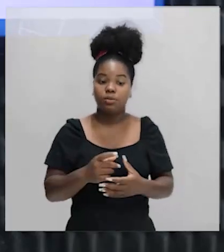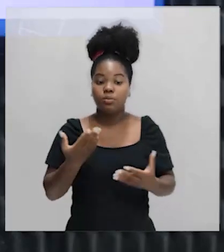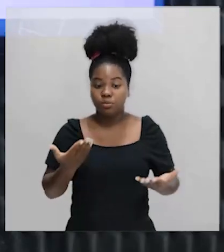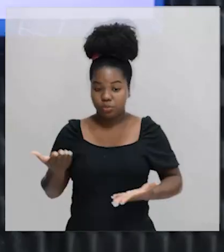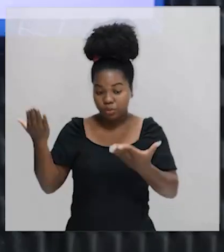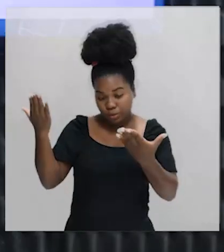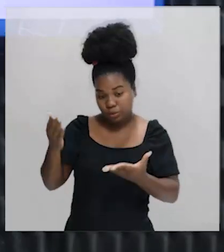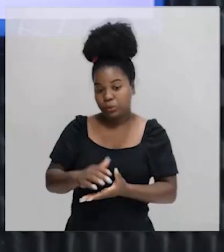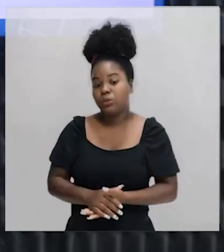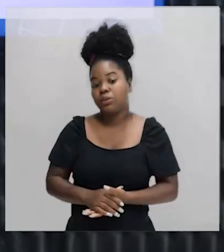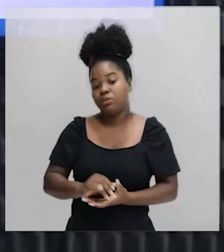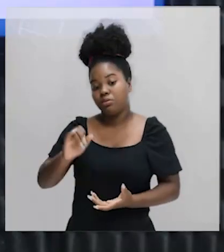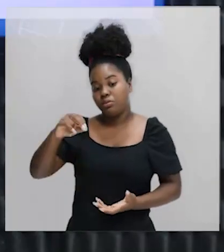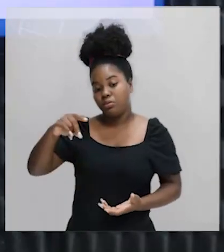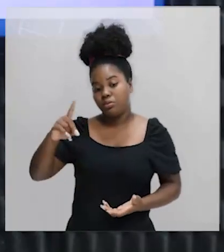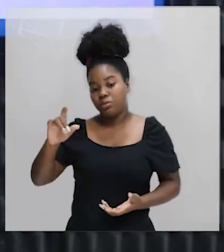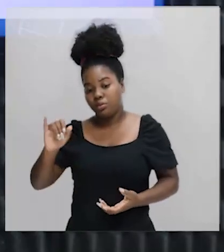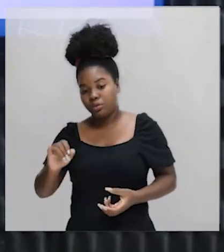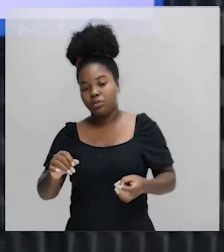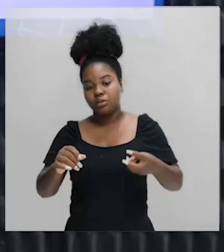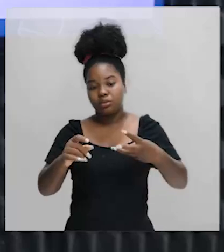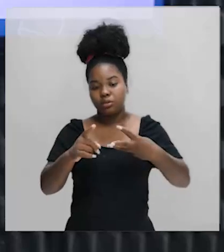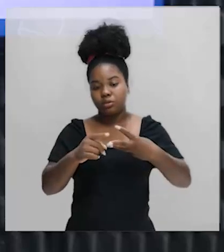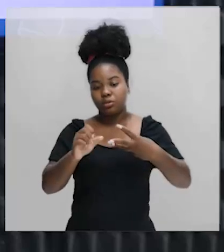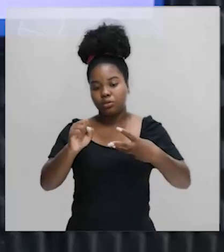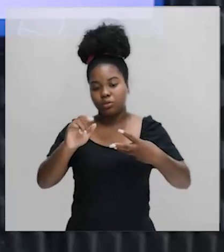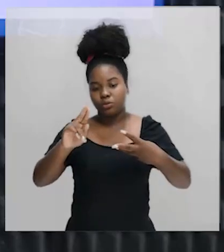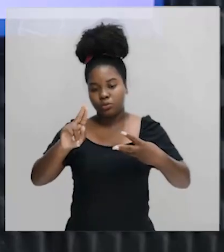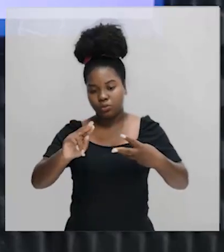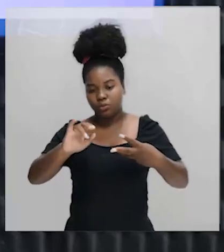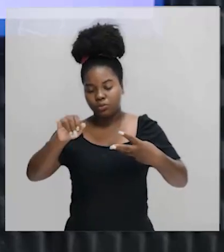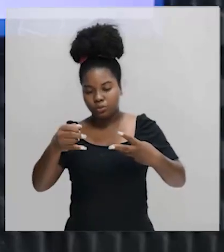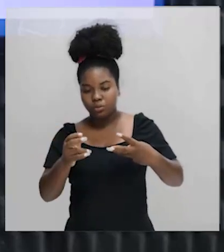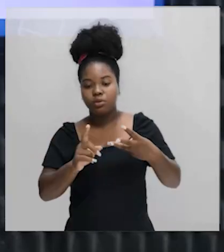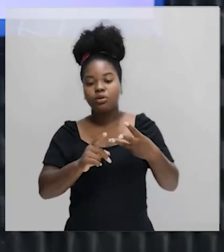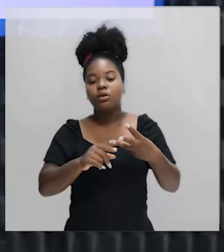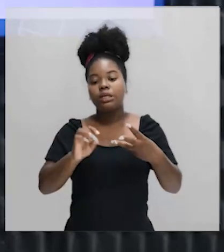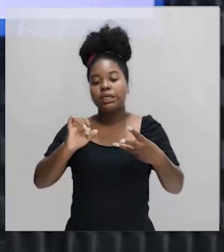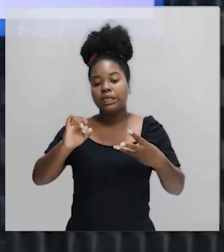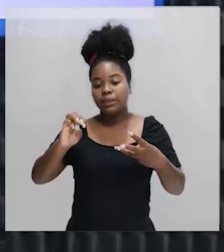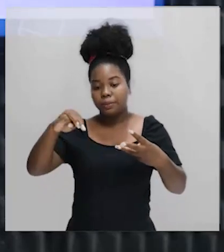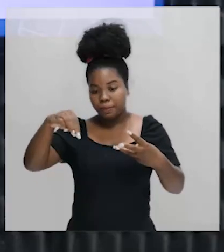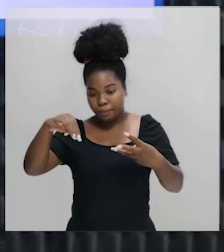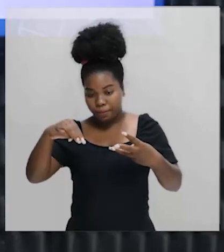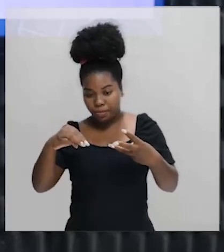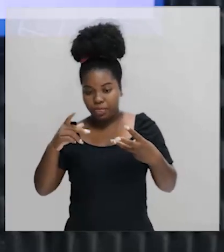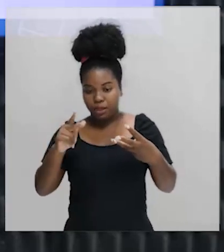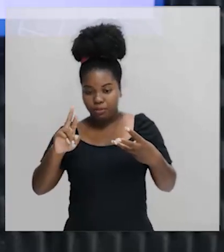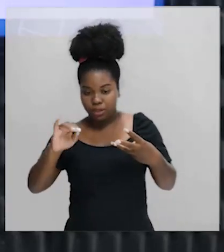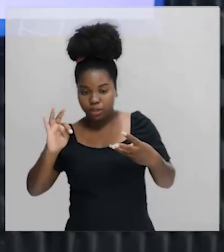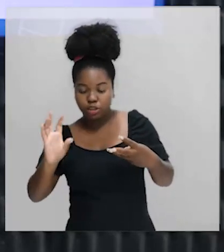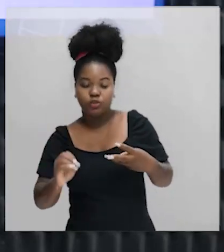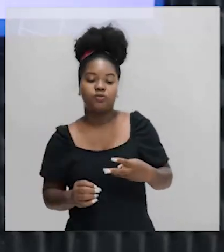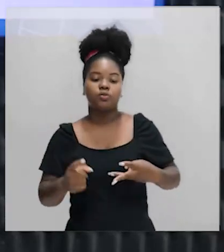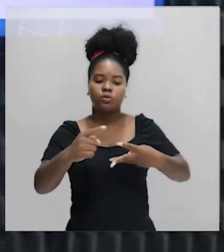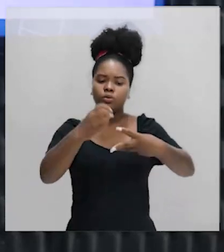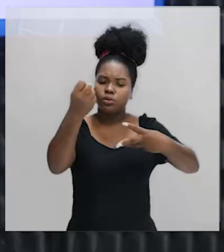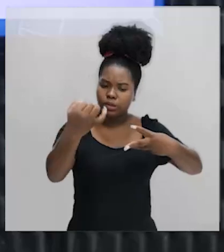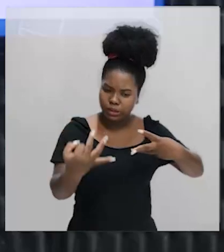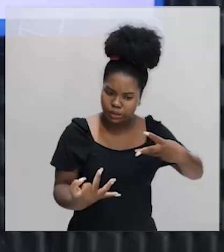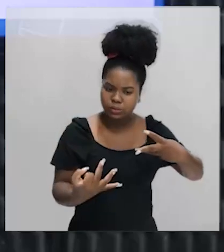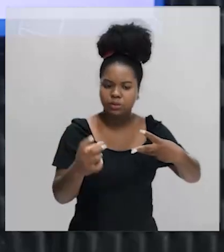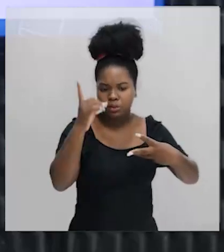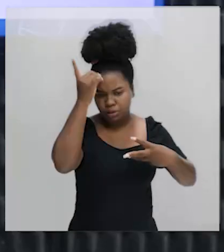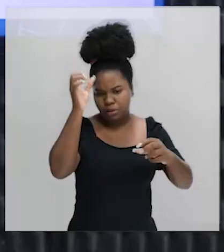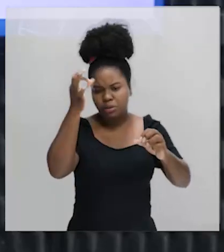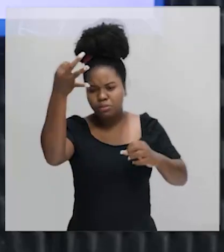o subjuntivo e o imperativo, cada um dá uma ideia específica, né? Quando eu falo do modo indicativo, dá uma